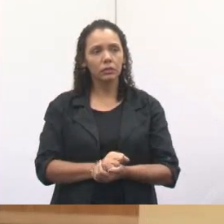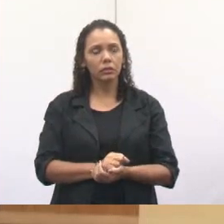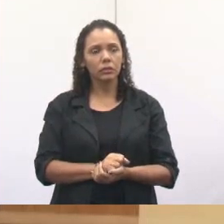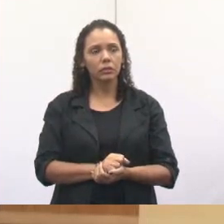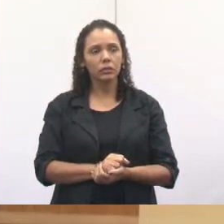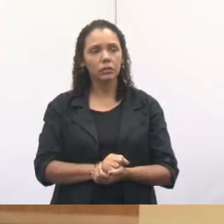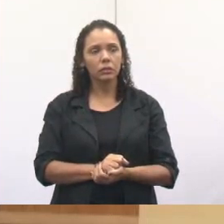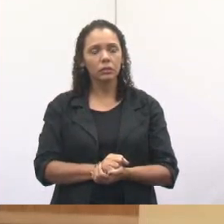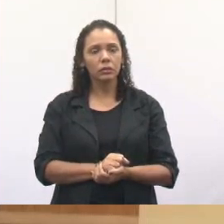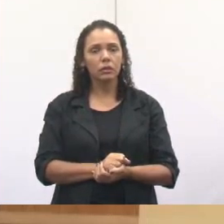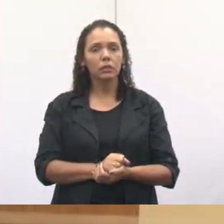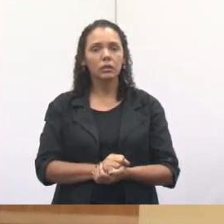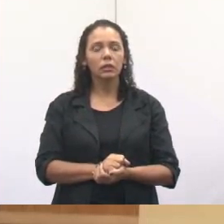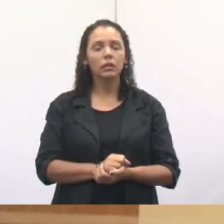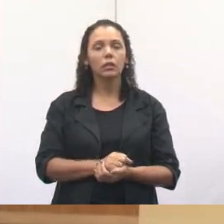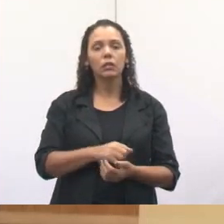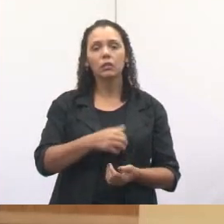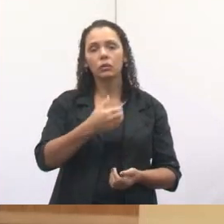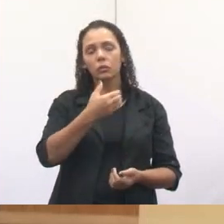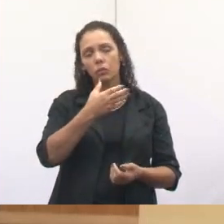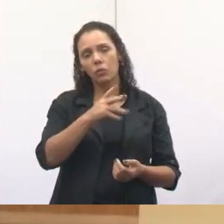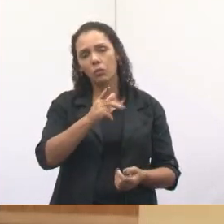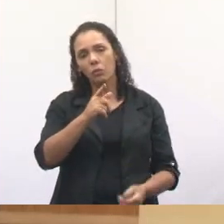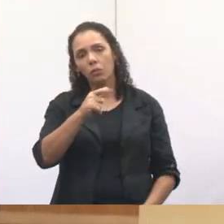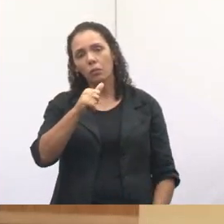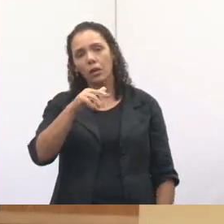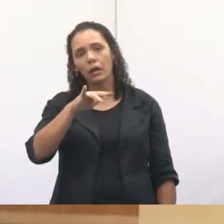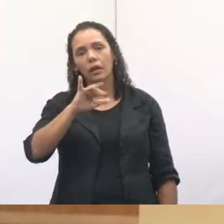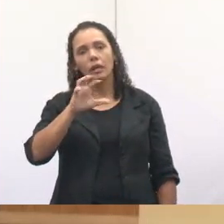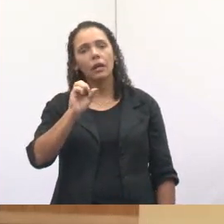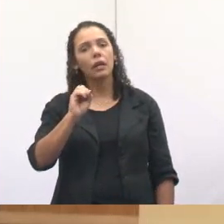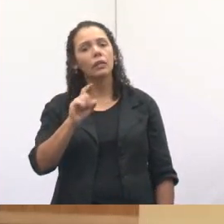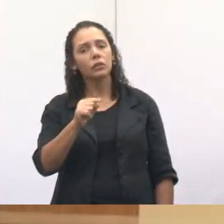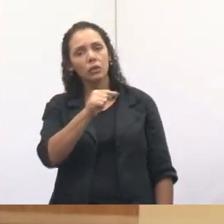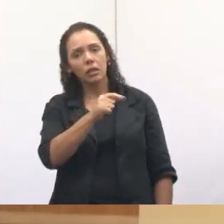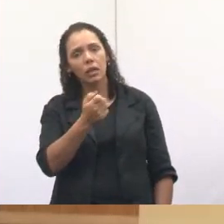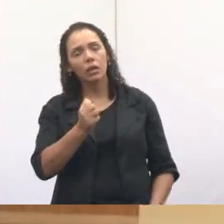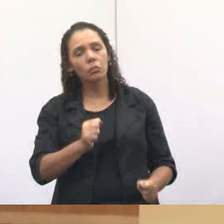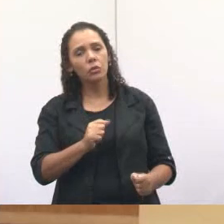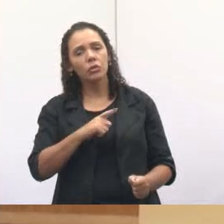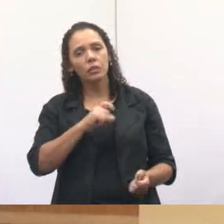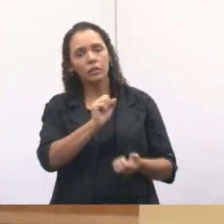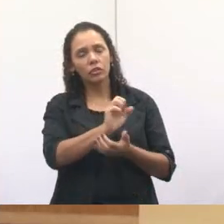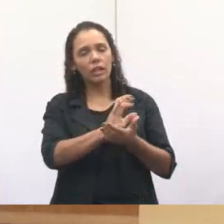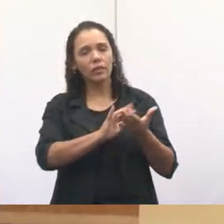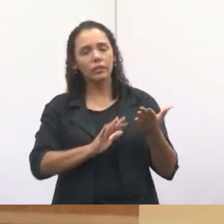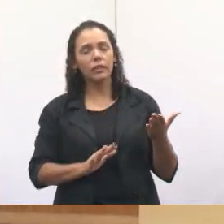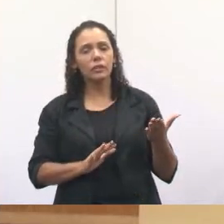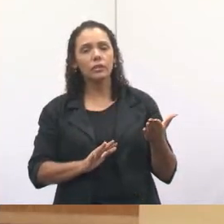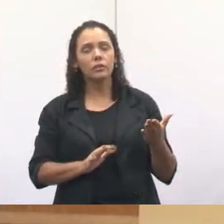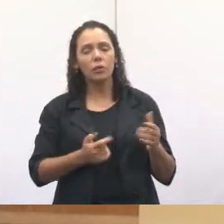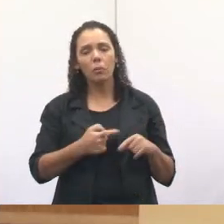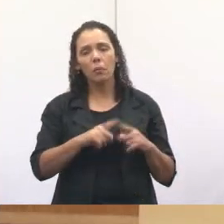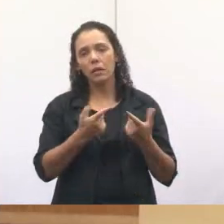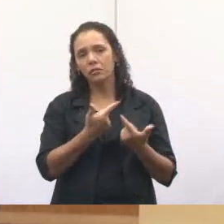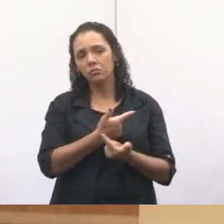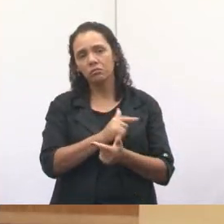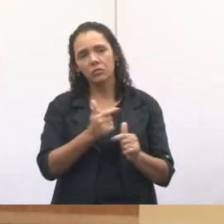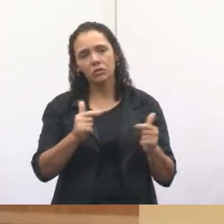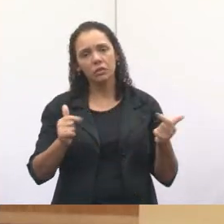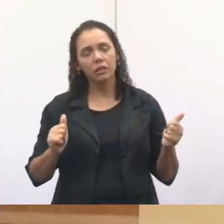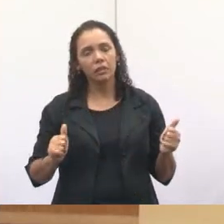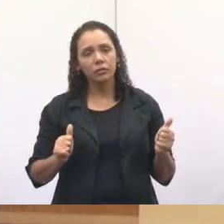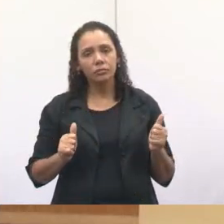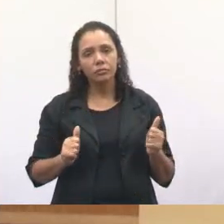Um equipamento importante que poderia desenvolver uma série de atividades para os idosos, mas não tem. O Educar Mais